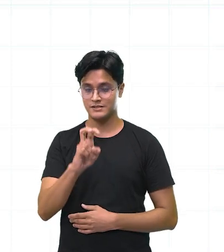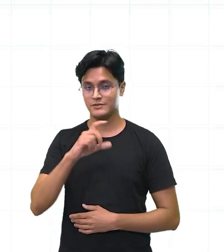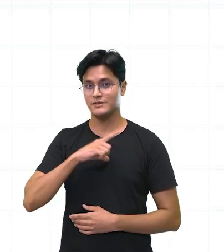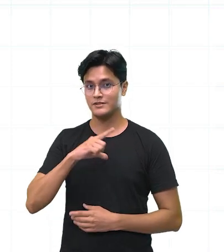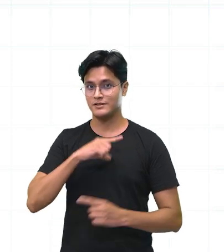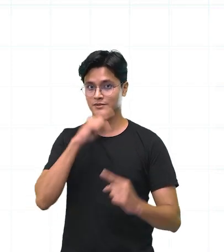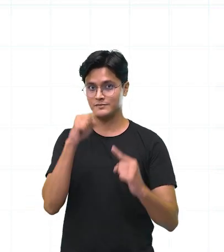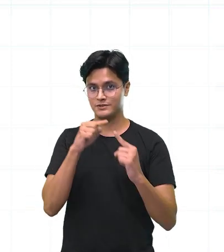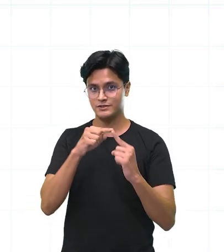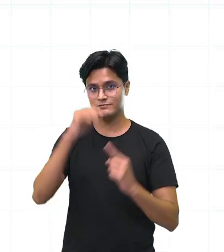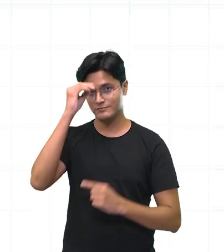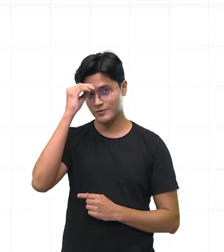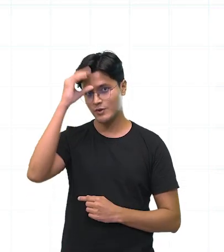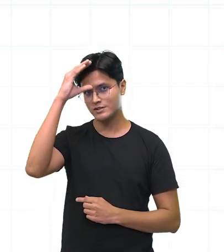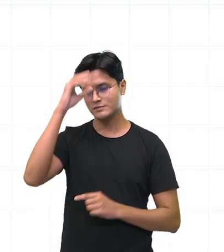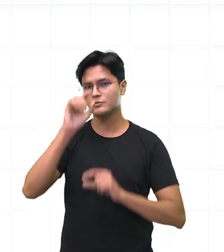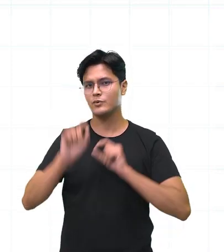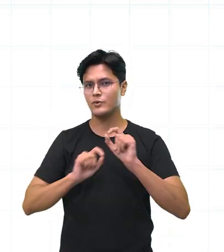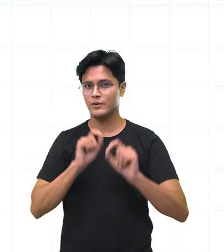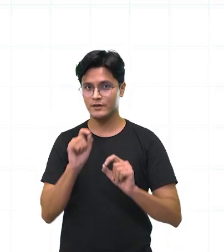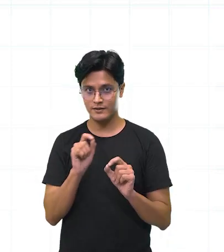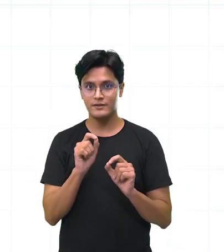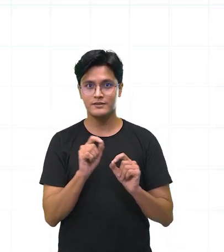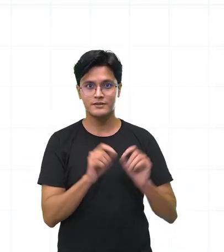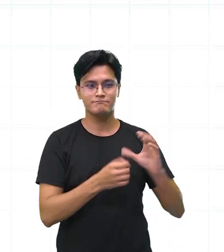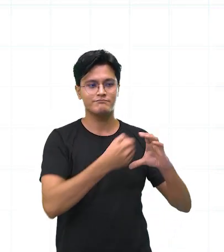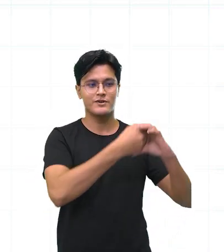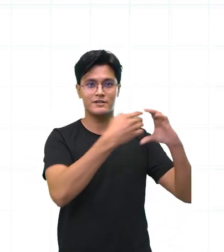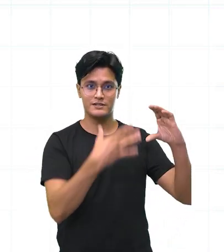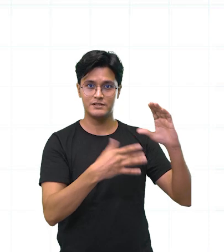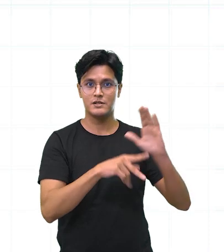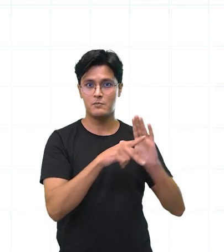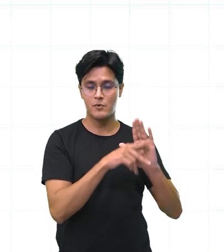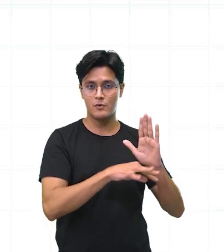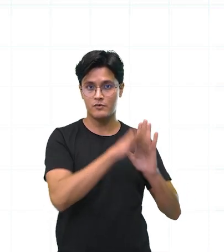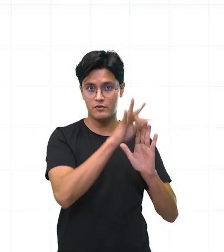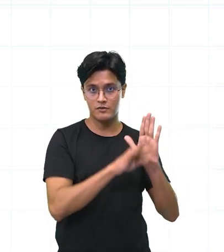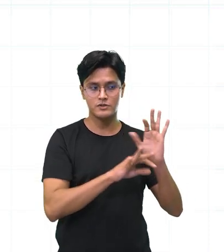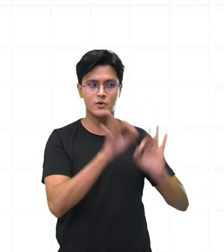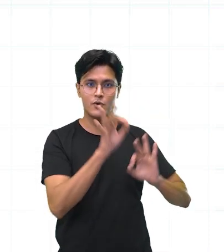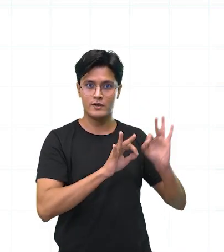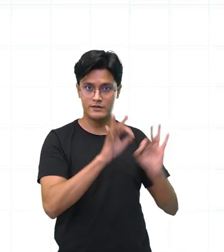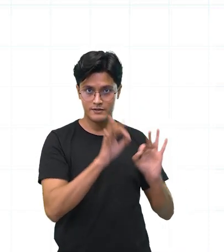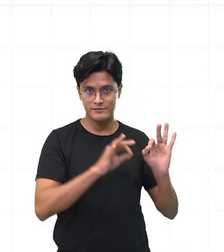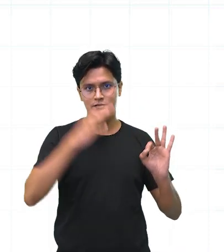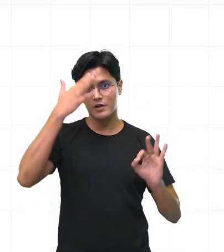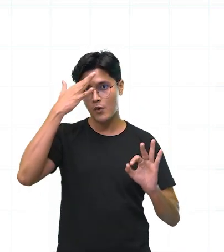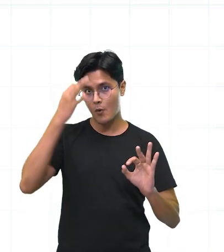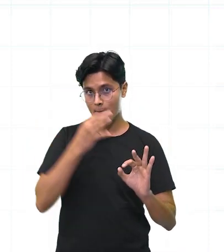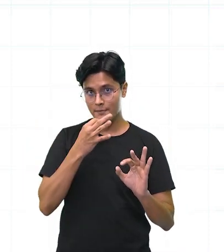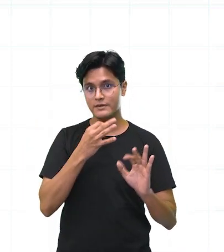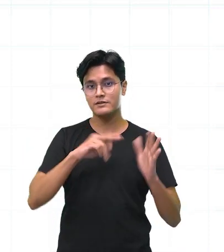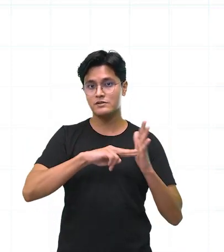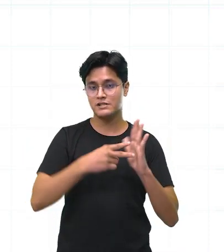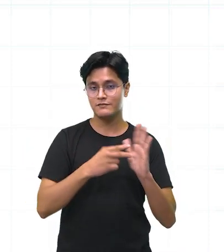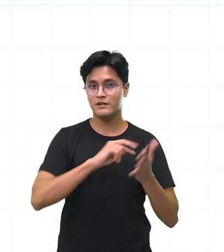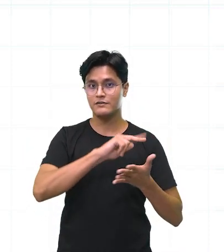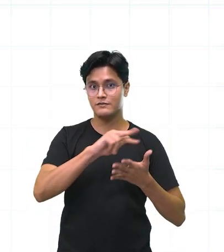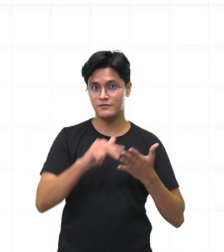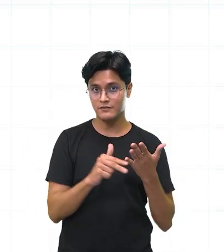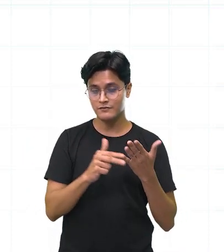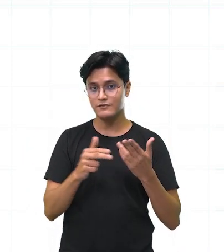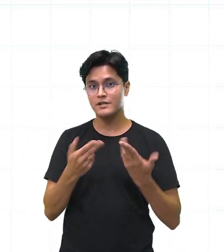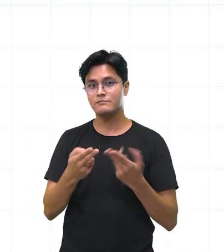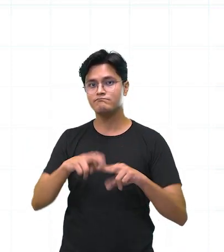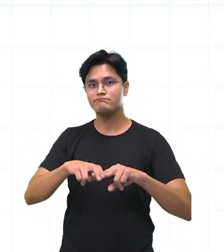o objeto de conhecimento, reconstrução da textualidade e compreensão dos efeitos de sentido